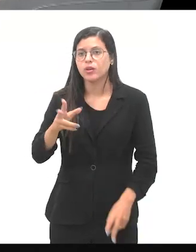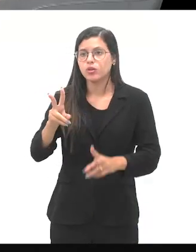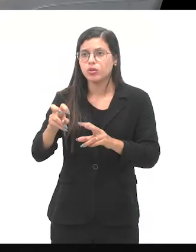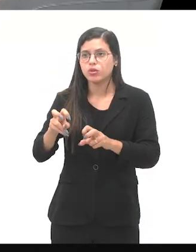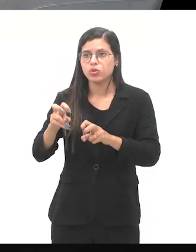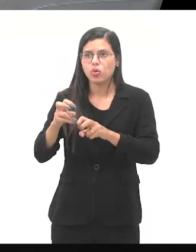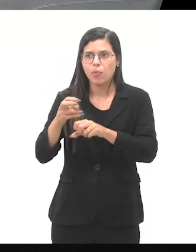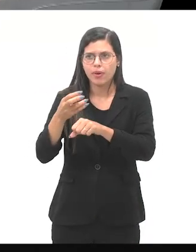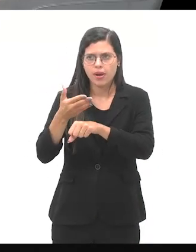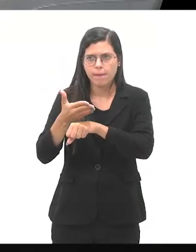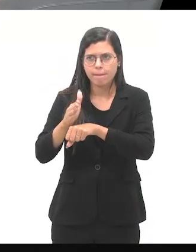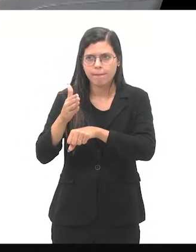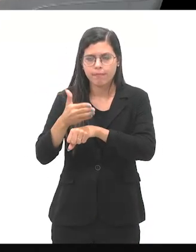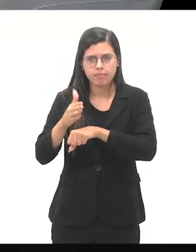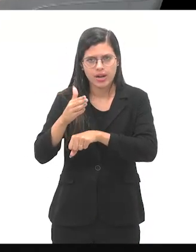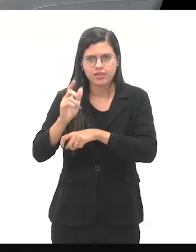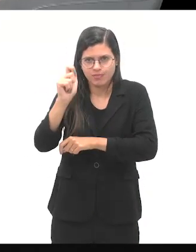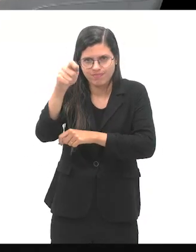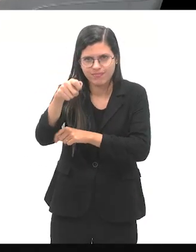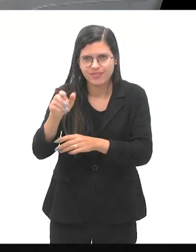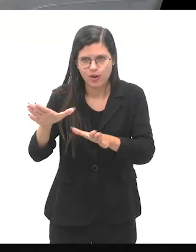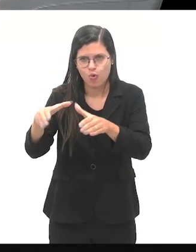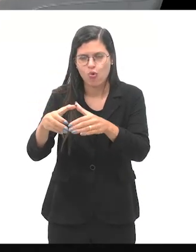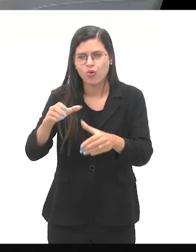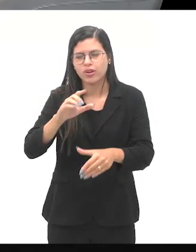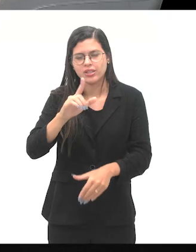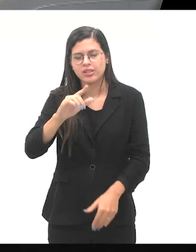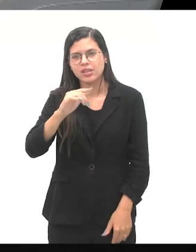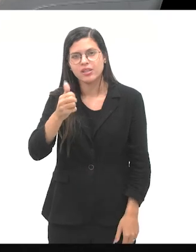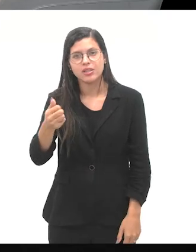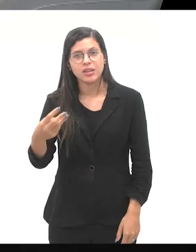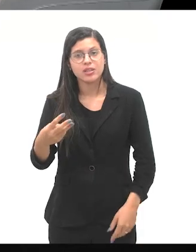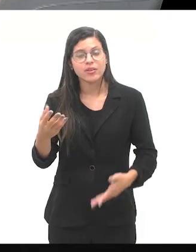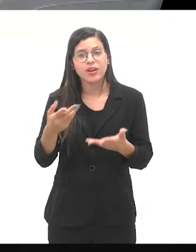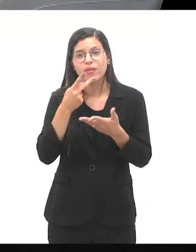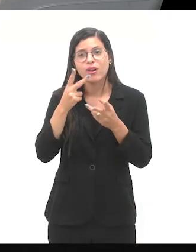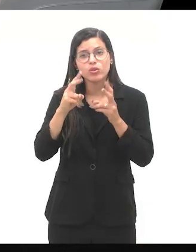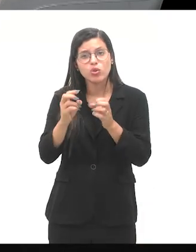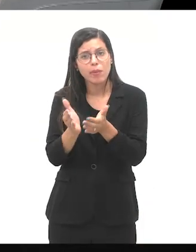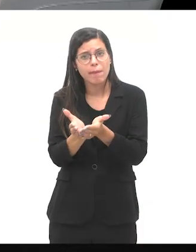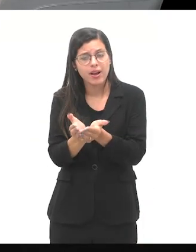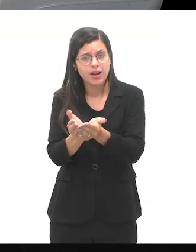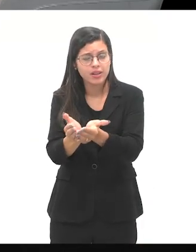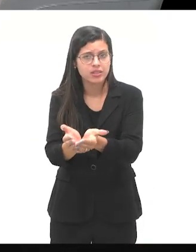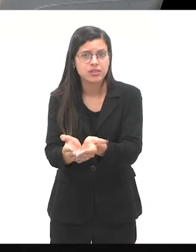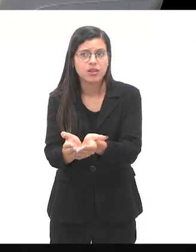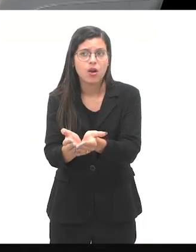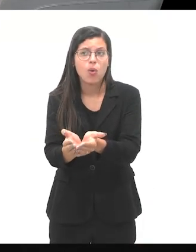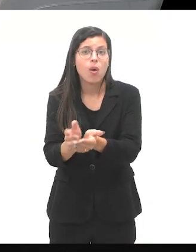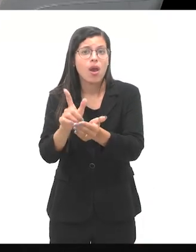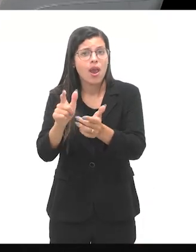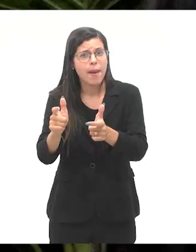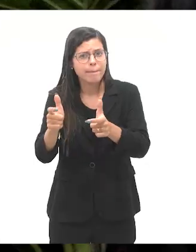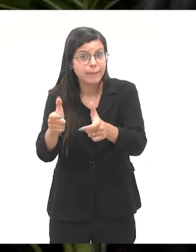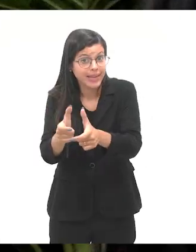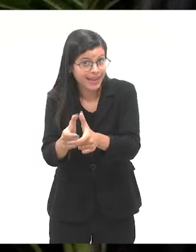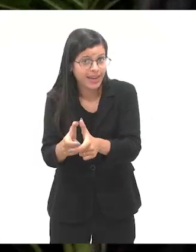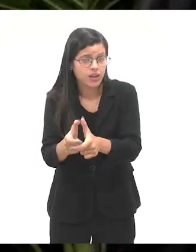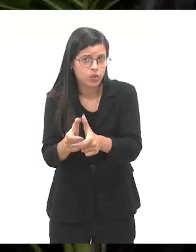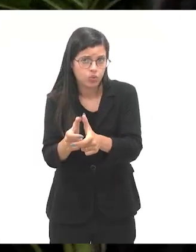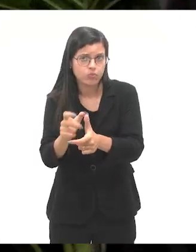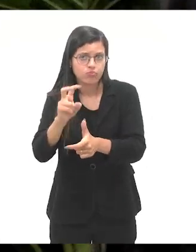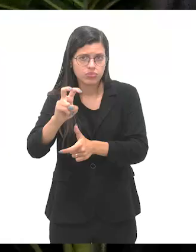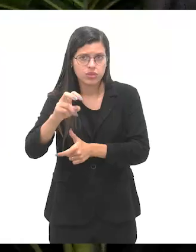a prática artesanal da Colônia Z13, eu também gostaria de ressaltar um pouquinho sobre as embarcações, né? Como o Manuel falou, são embarcações